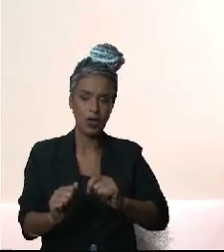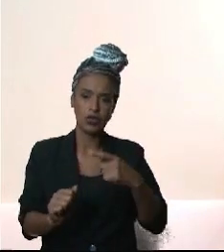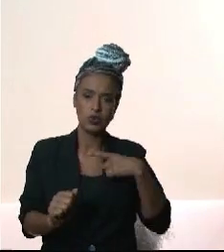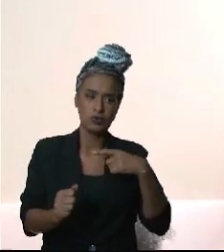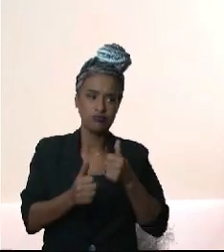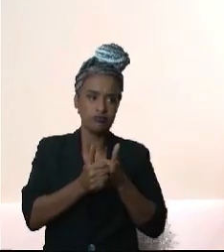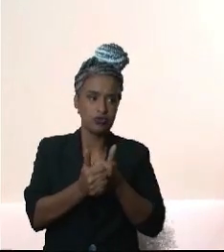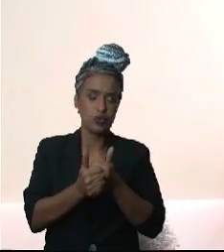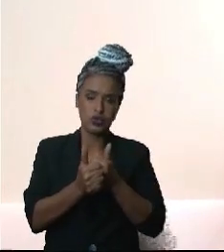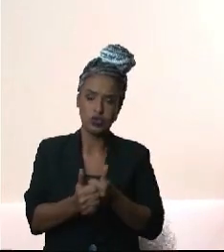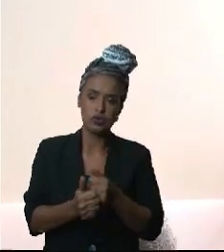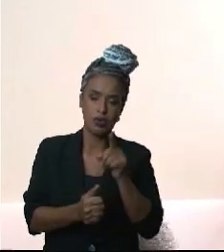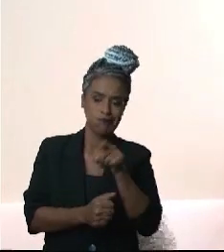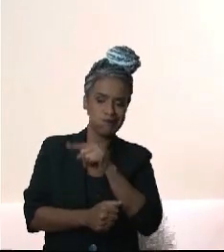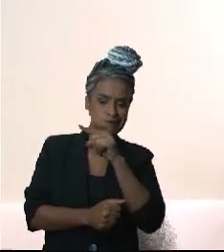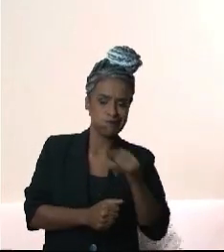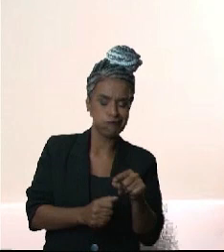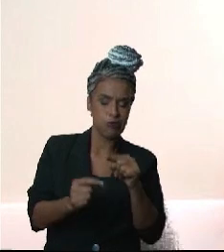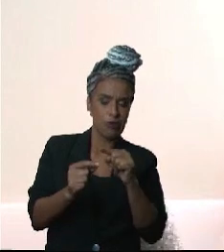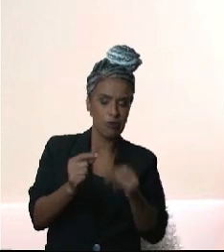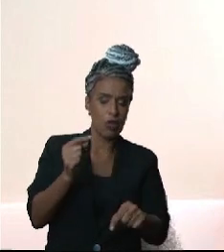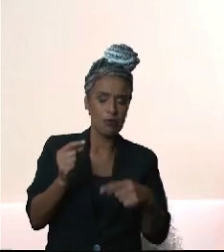chegue a um veto.